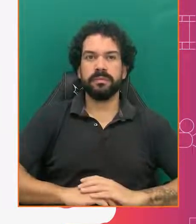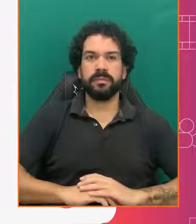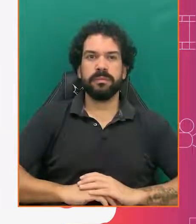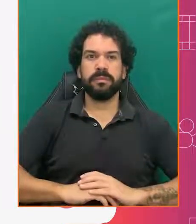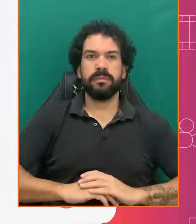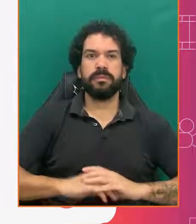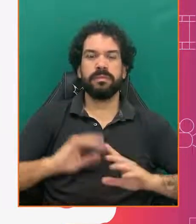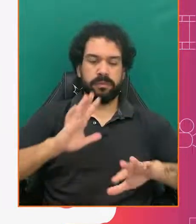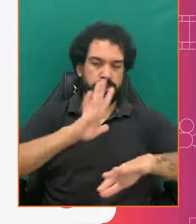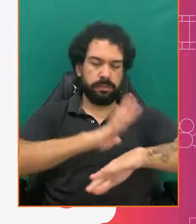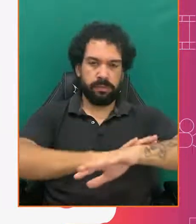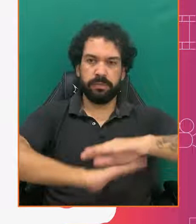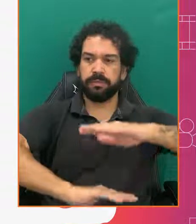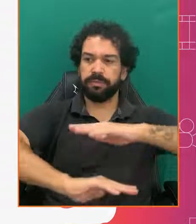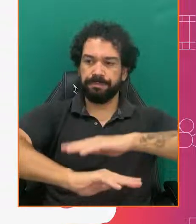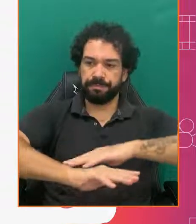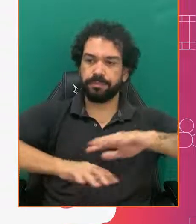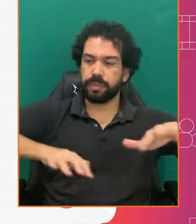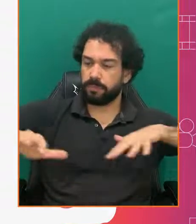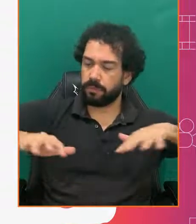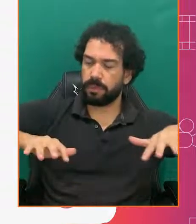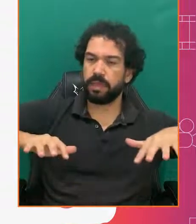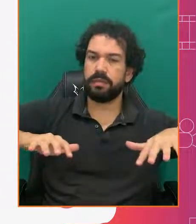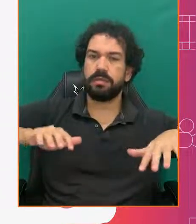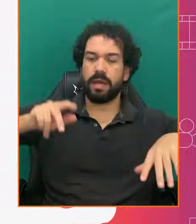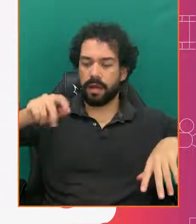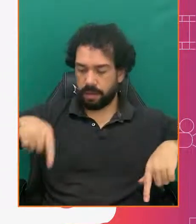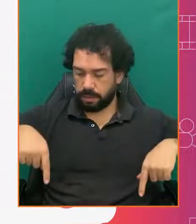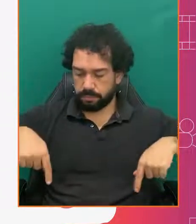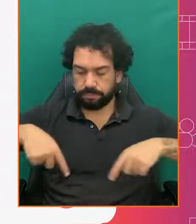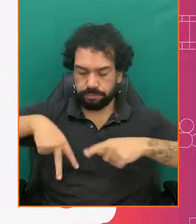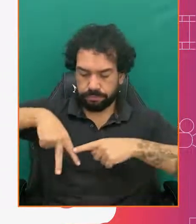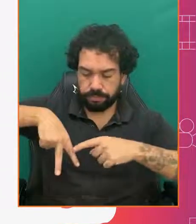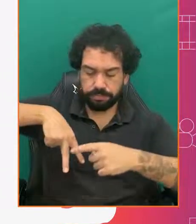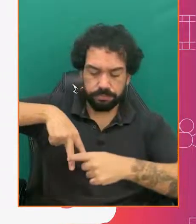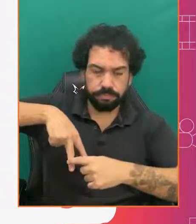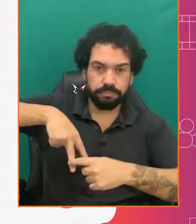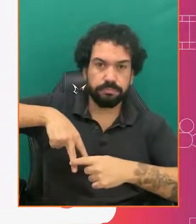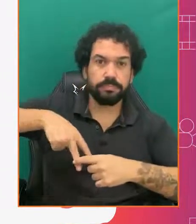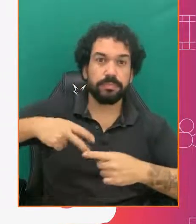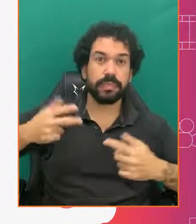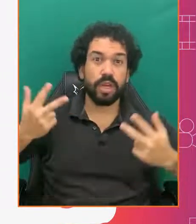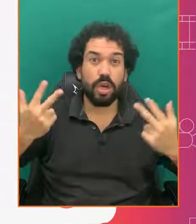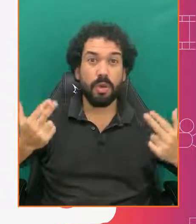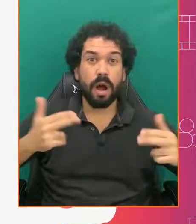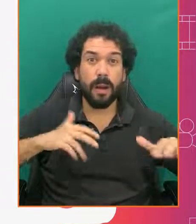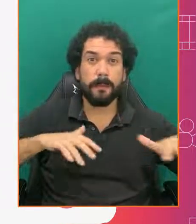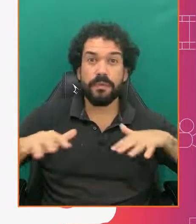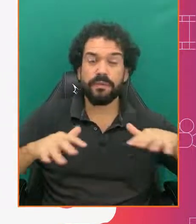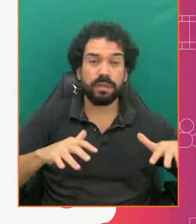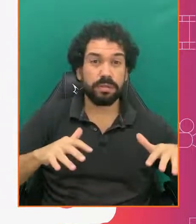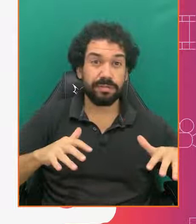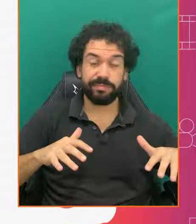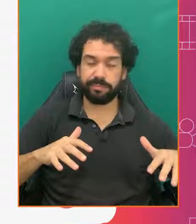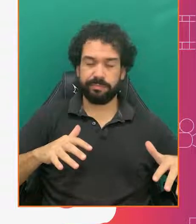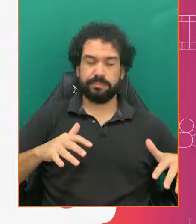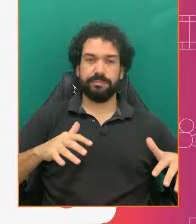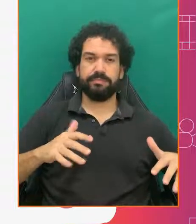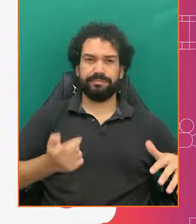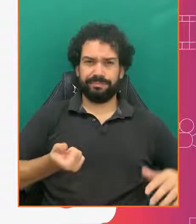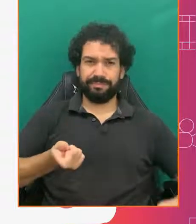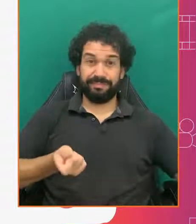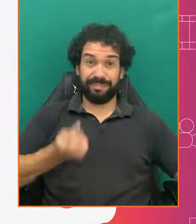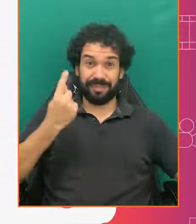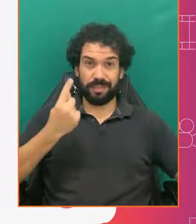ou seja, animar os dois braços e as duas pernas fazendo o mesmo movimento.